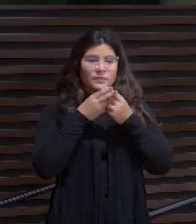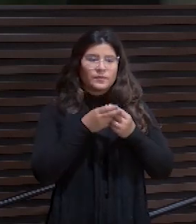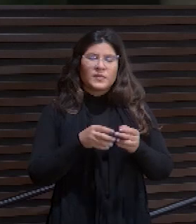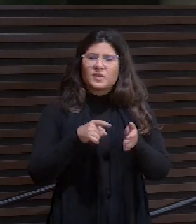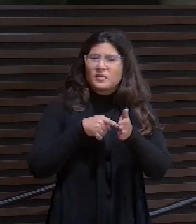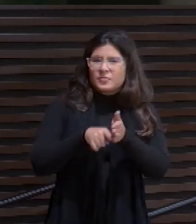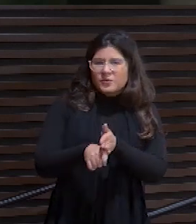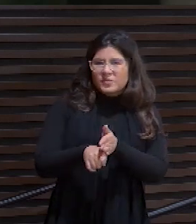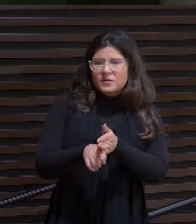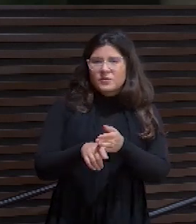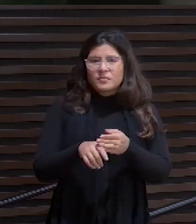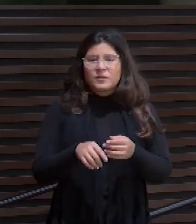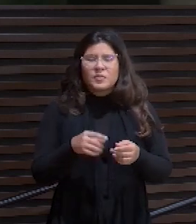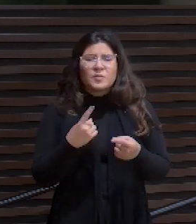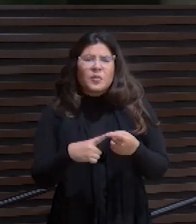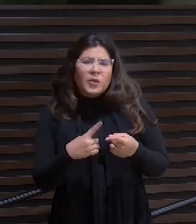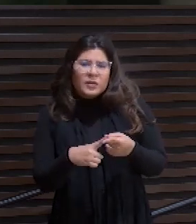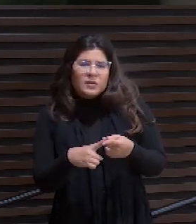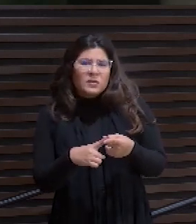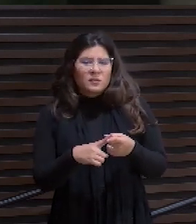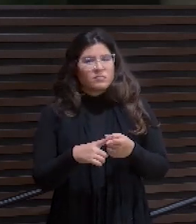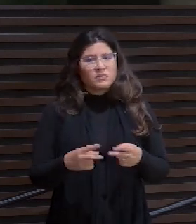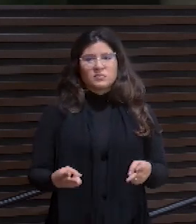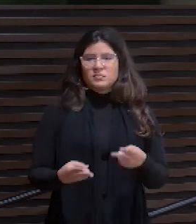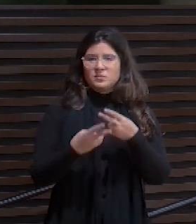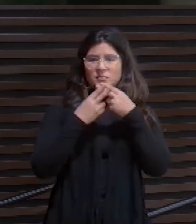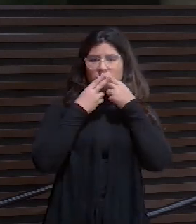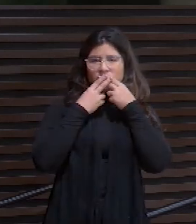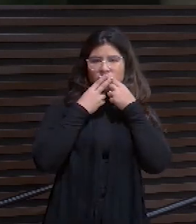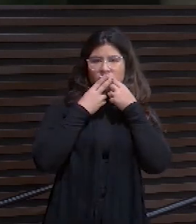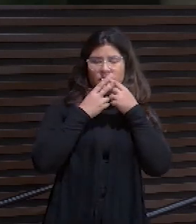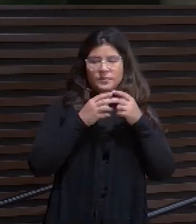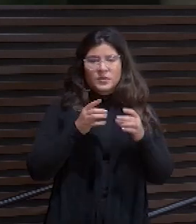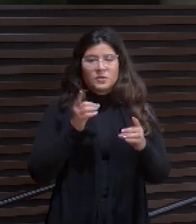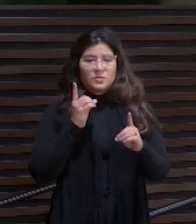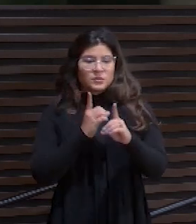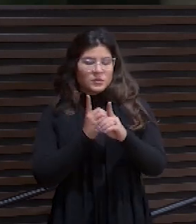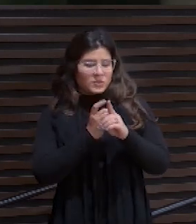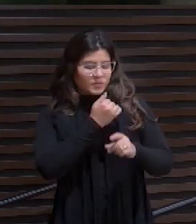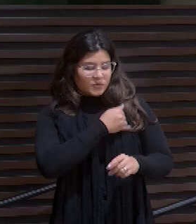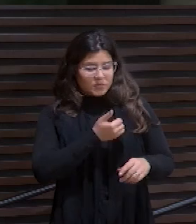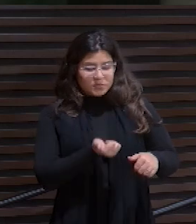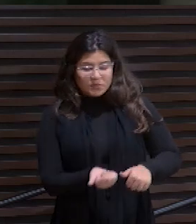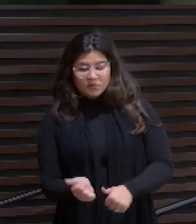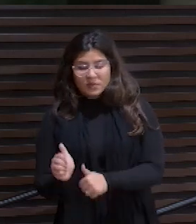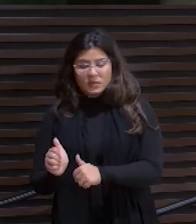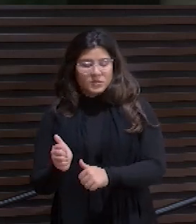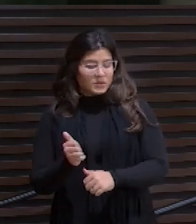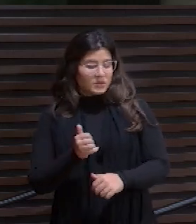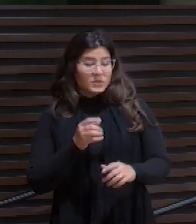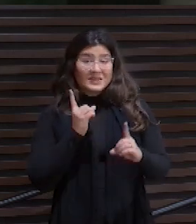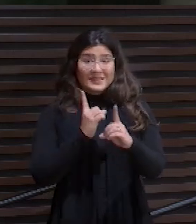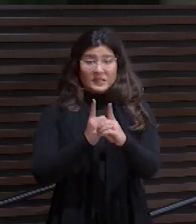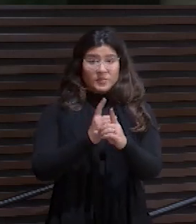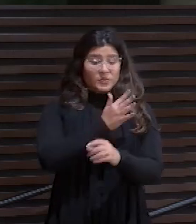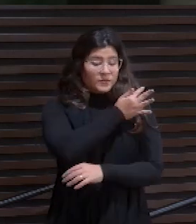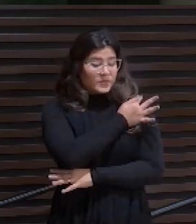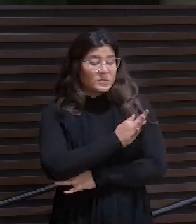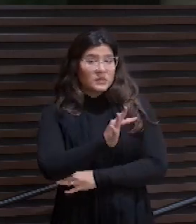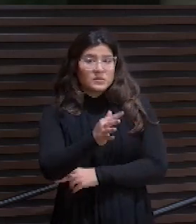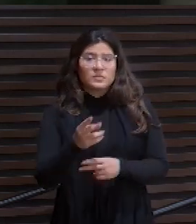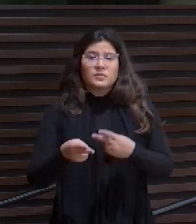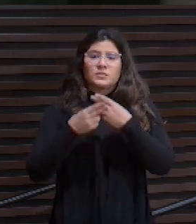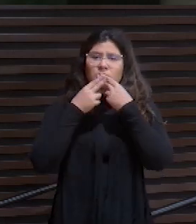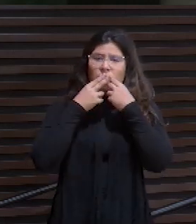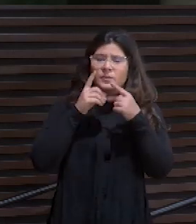os seus discípulos, por que vocês não estão jejuando? Os discípulos de João jejuam, os discípulos dos fariseus jejuam, por que vocês não estão